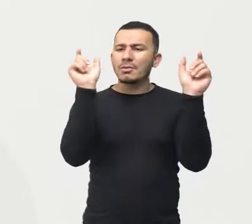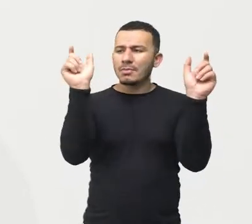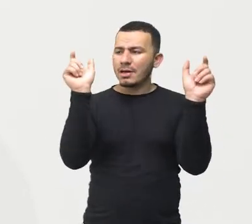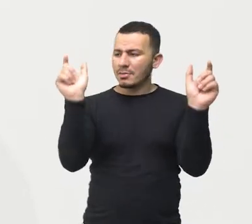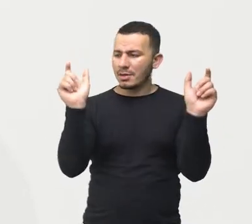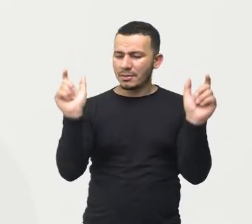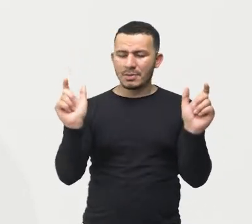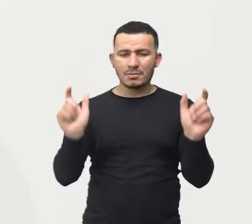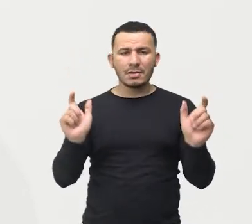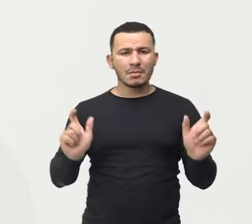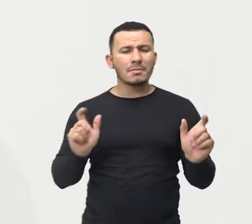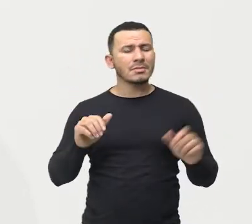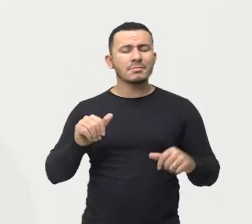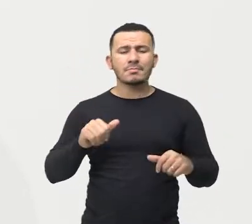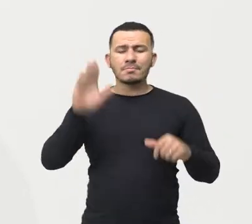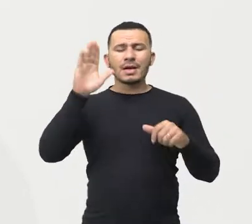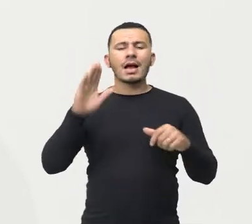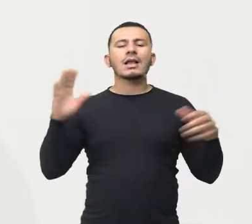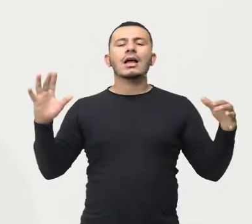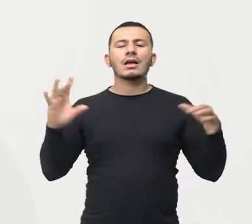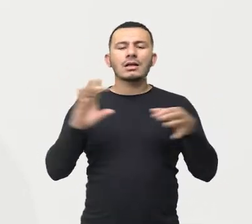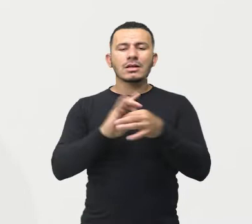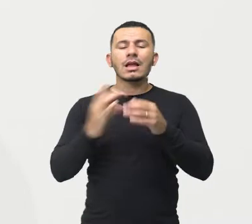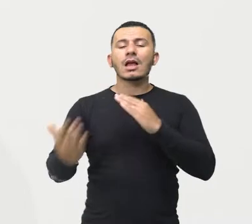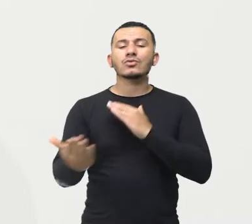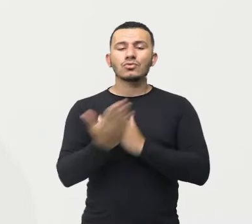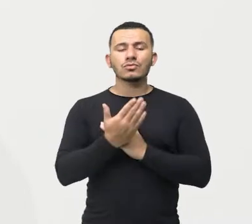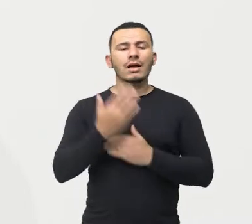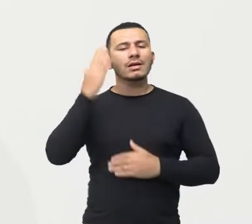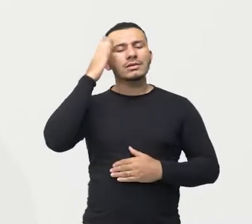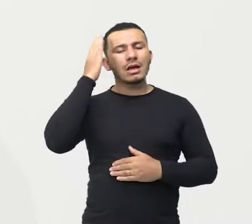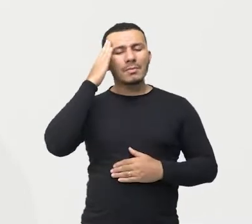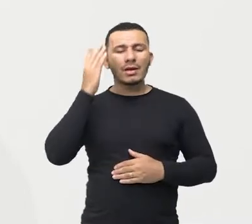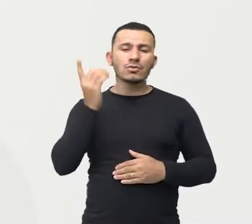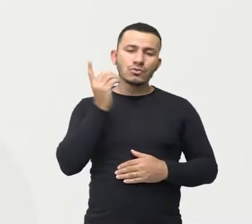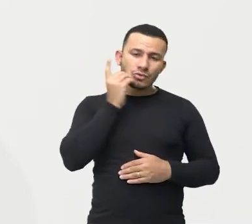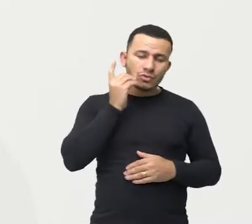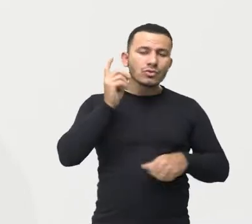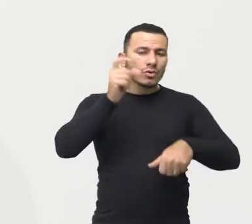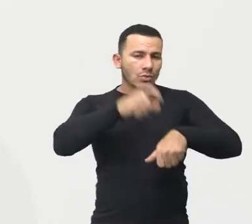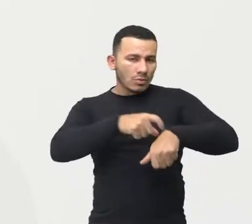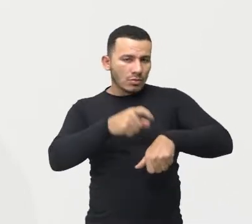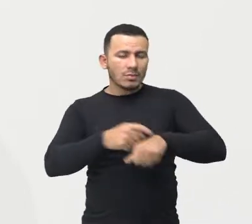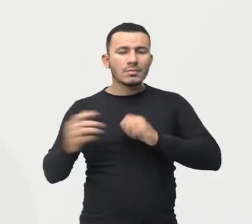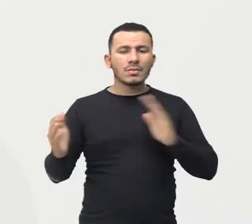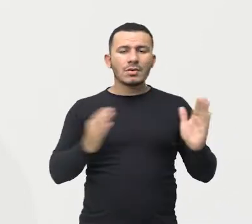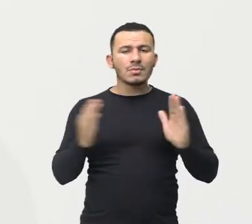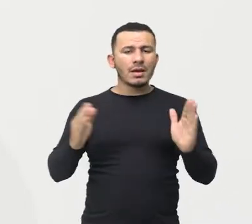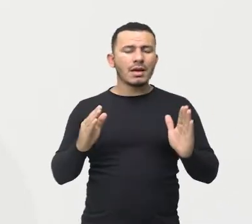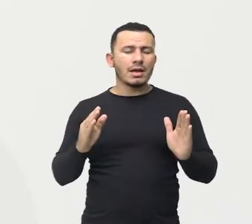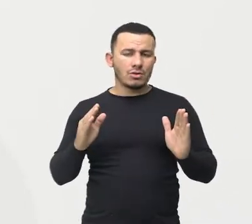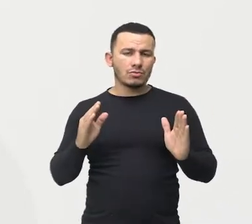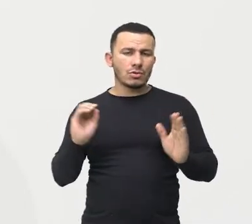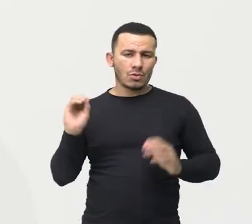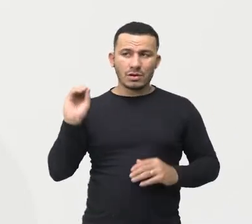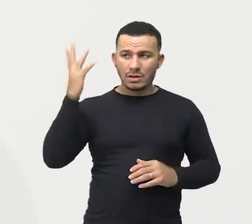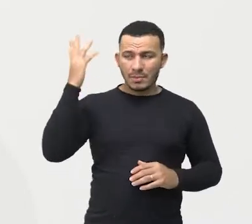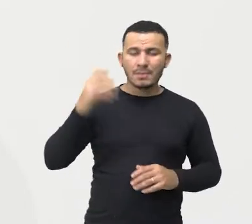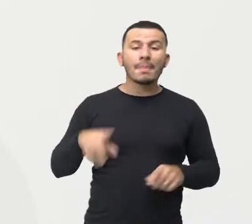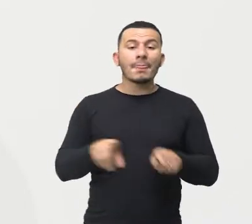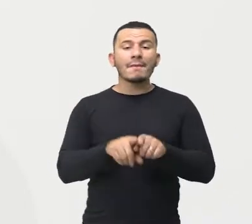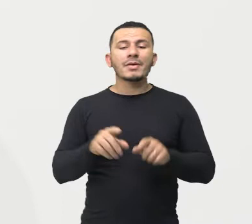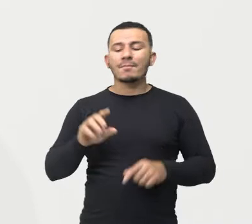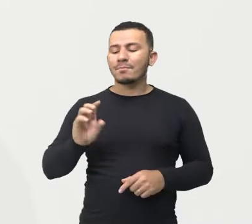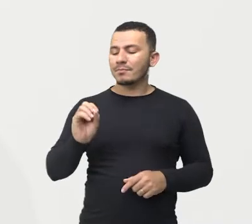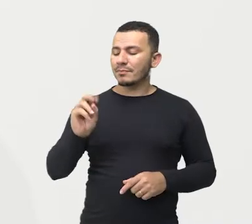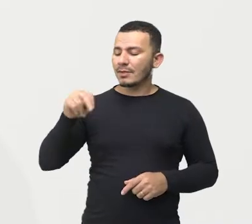expressões que aparecem na notícia nos ajudam a identificar o tempo, o momento. Onde aconteceu, esse